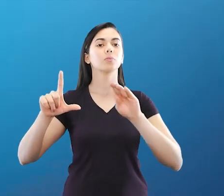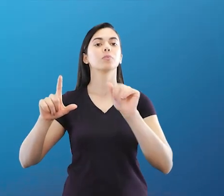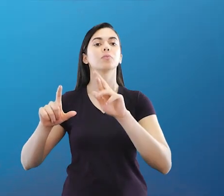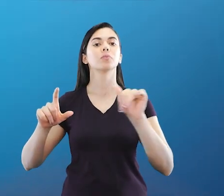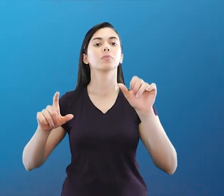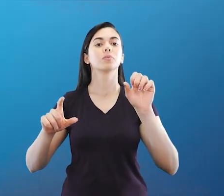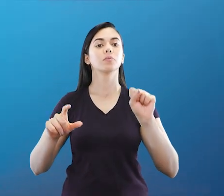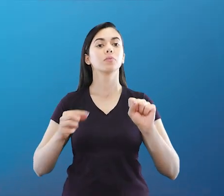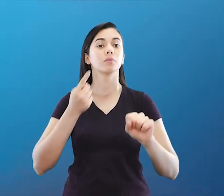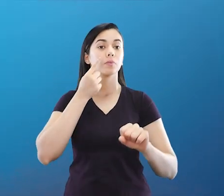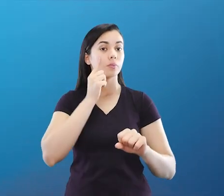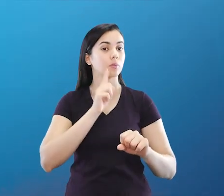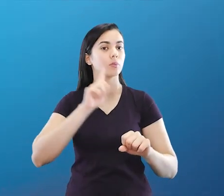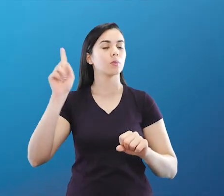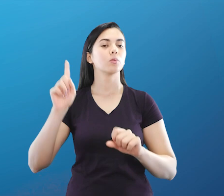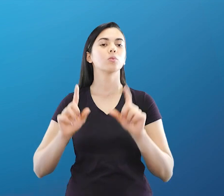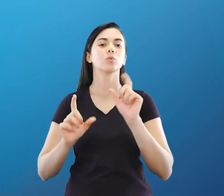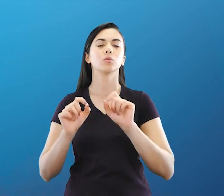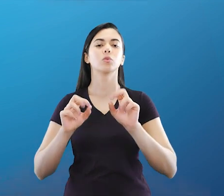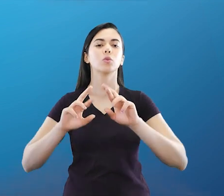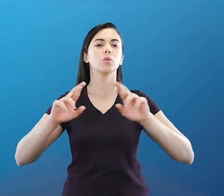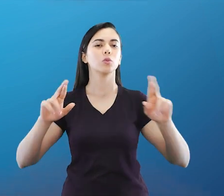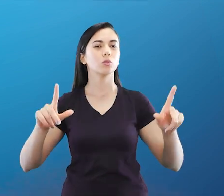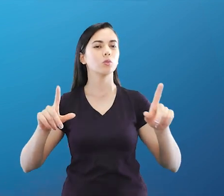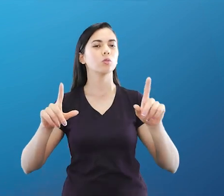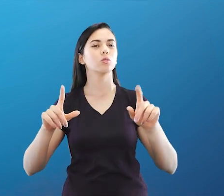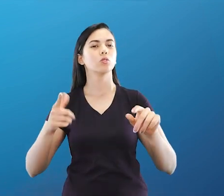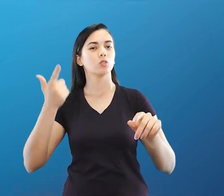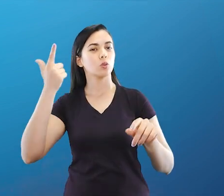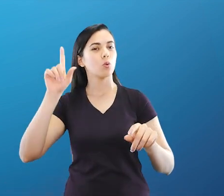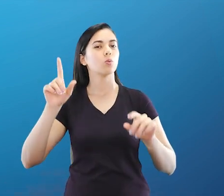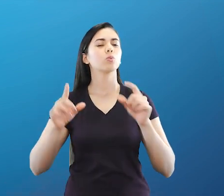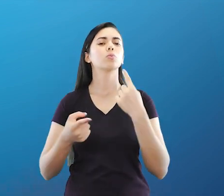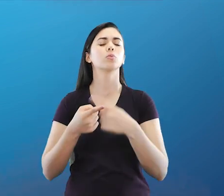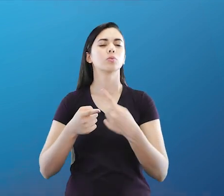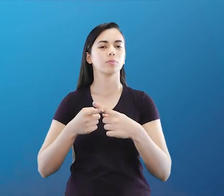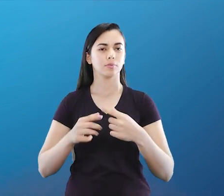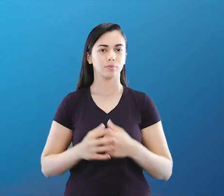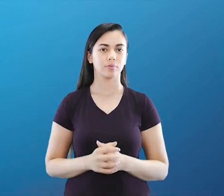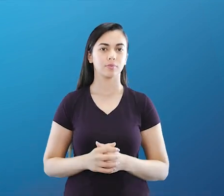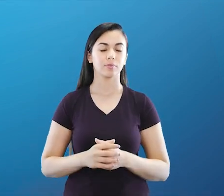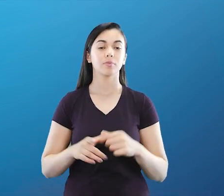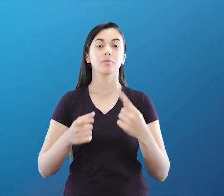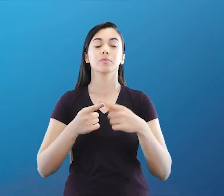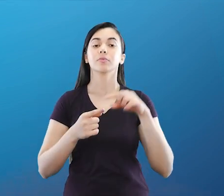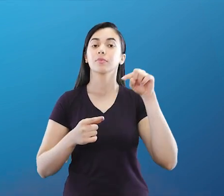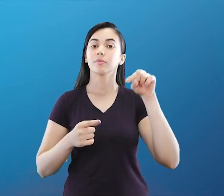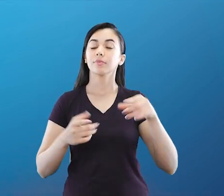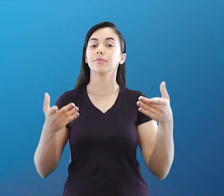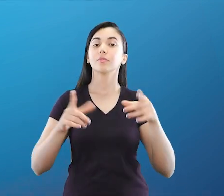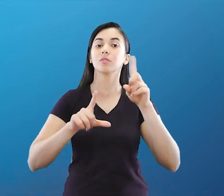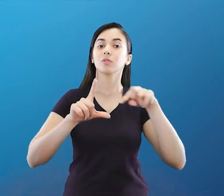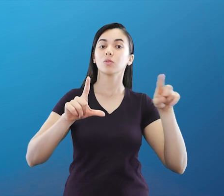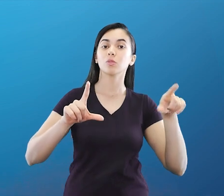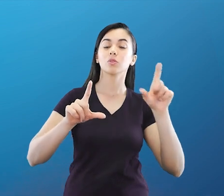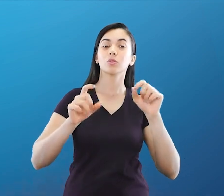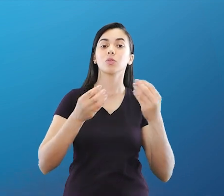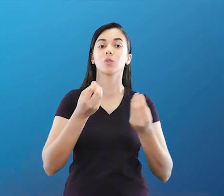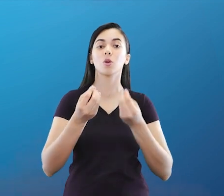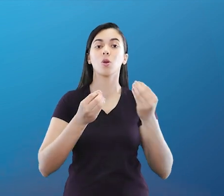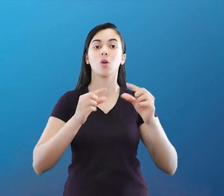barras, o que diferencia ele do gráfico de colunas é por quê? Porque essas barras, elas estão